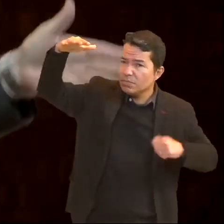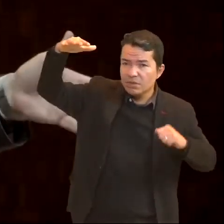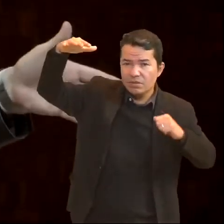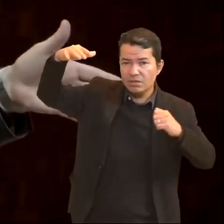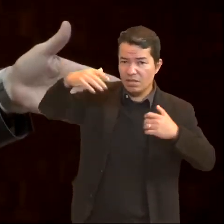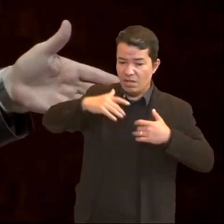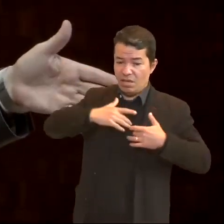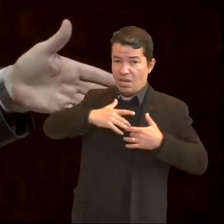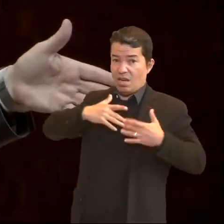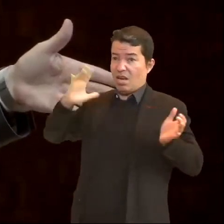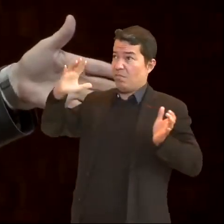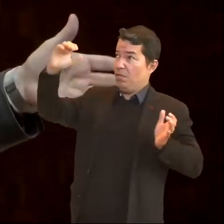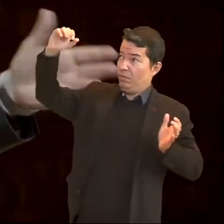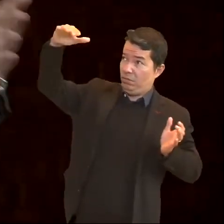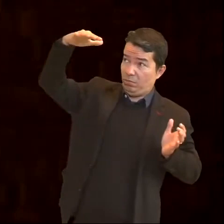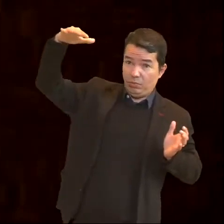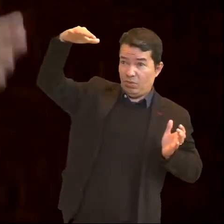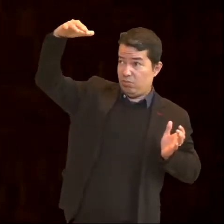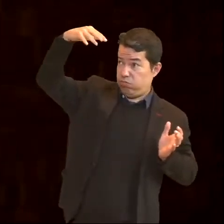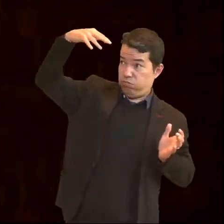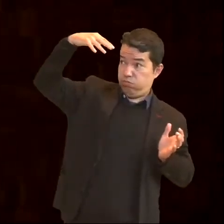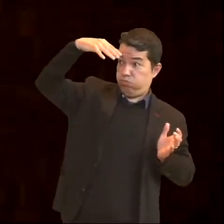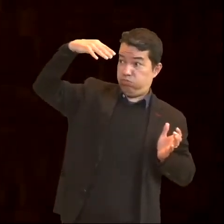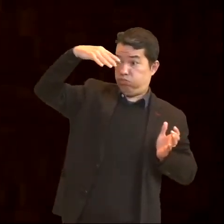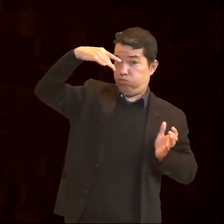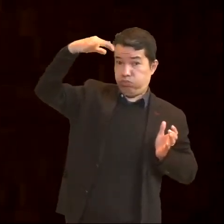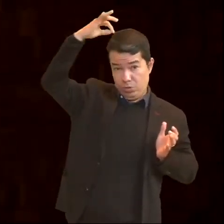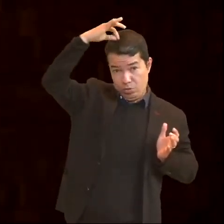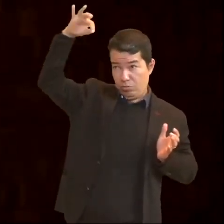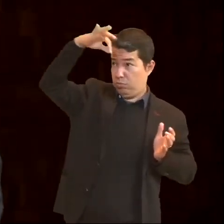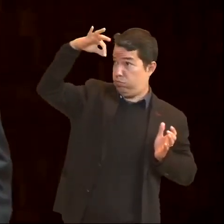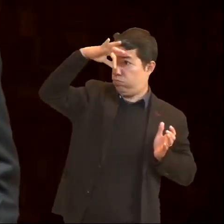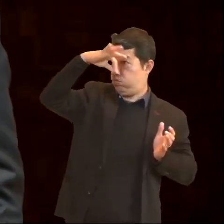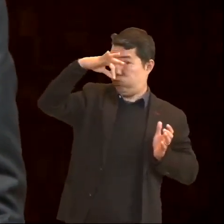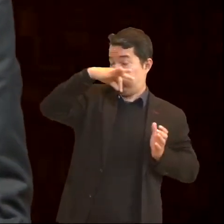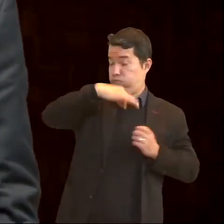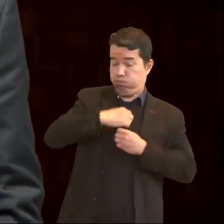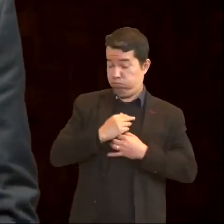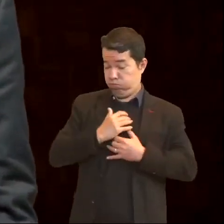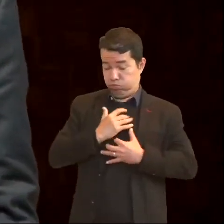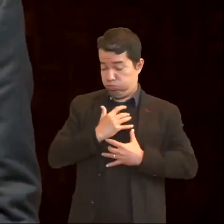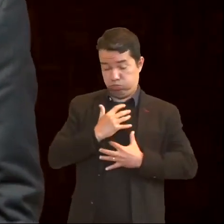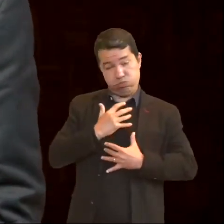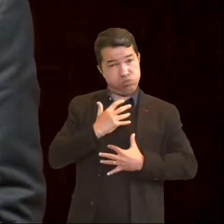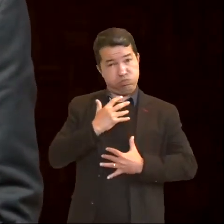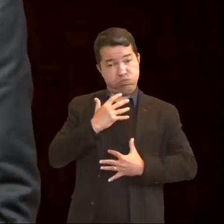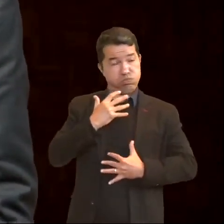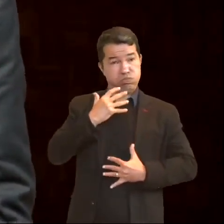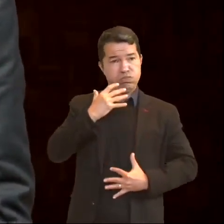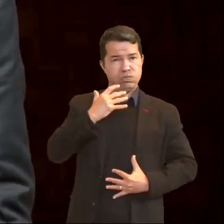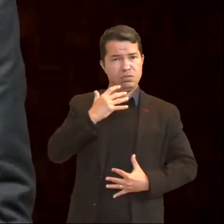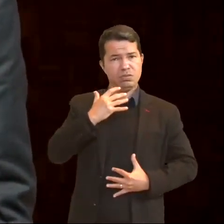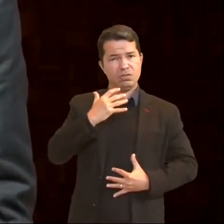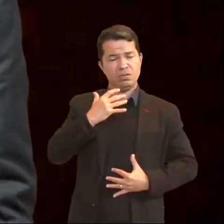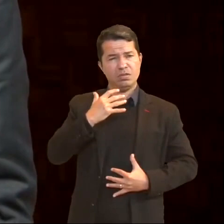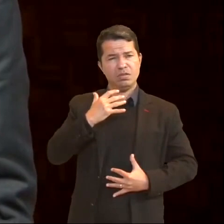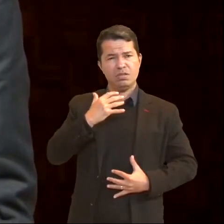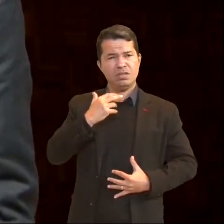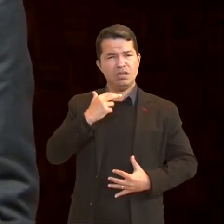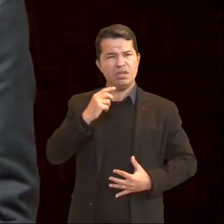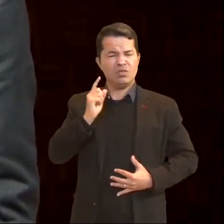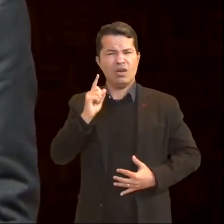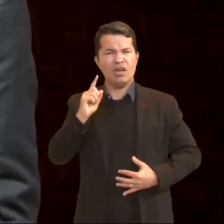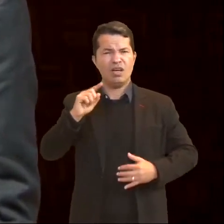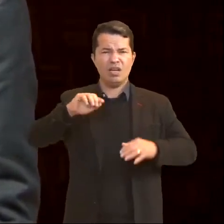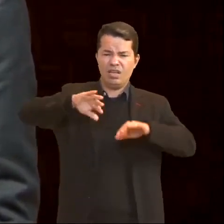todas as áreas da vida, tem que invadir todos os lugares. E às vezes isso é custoso.